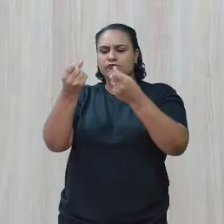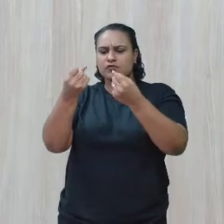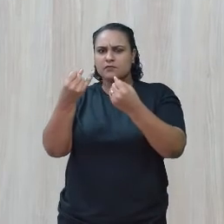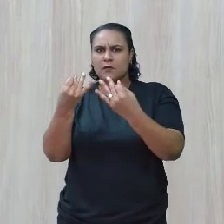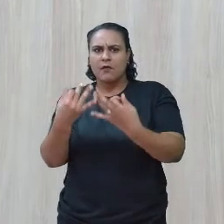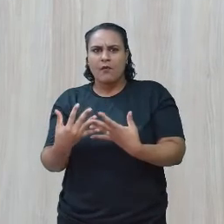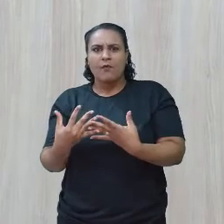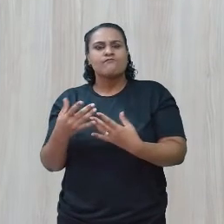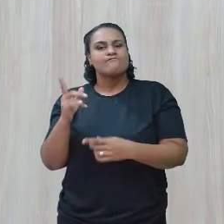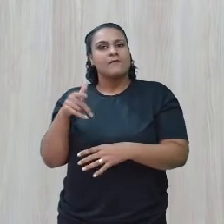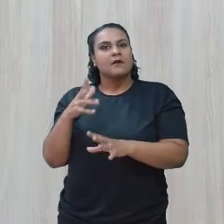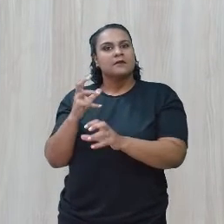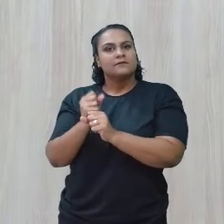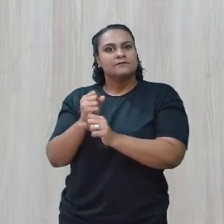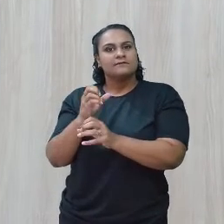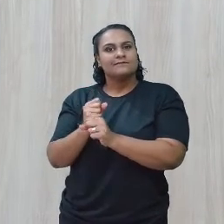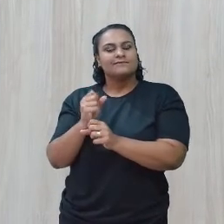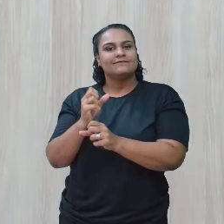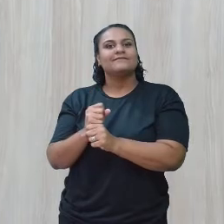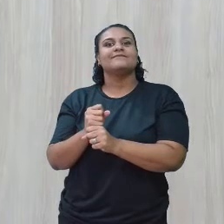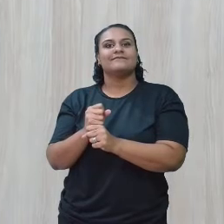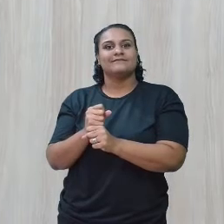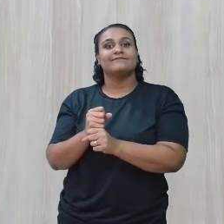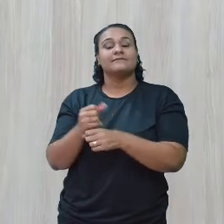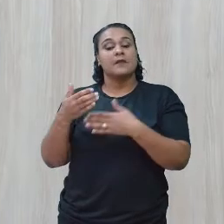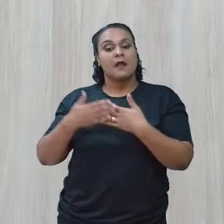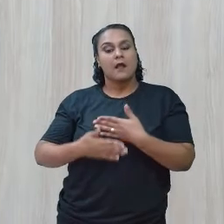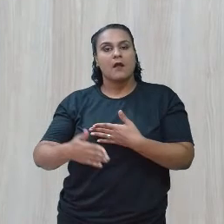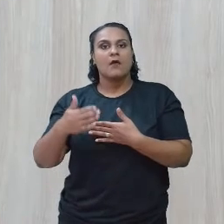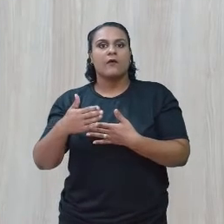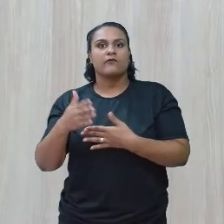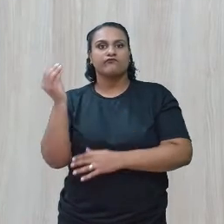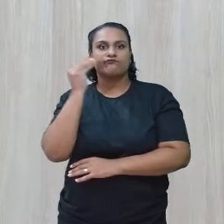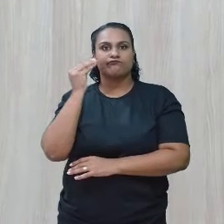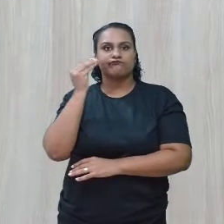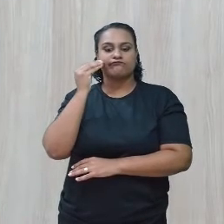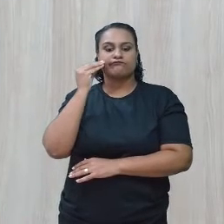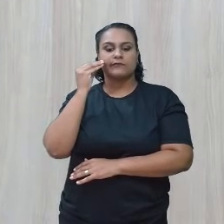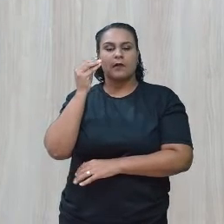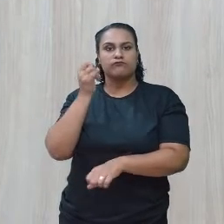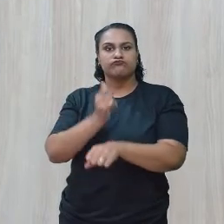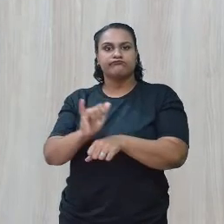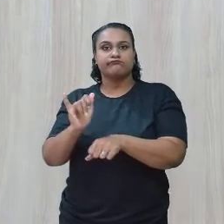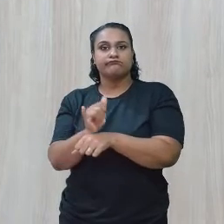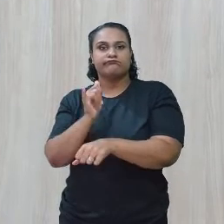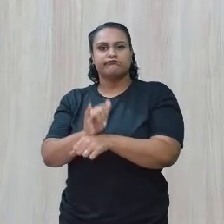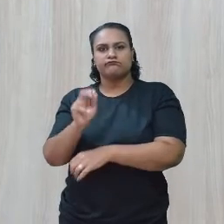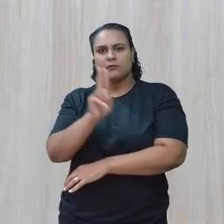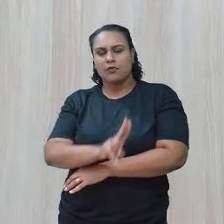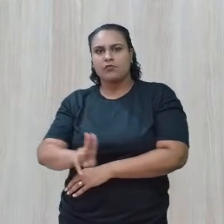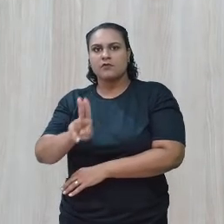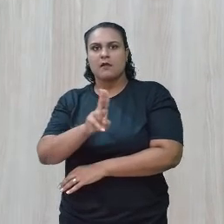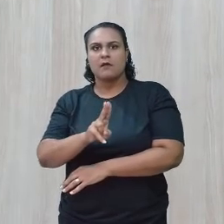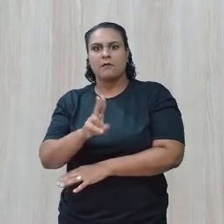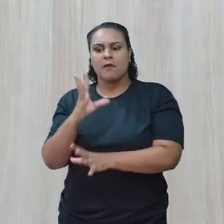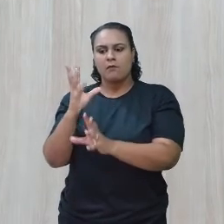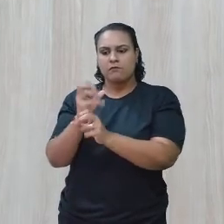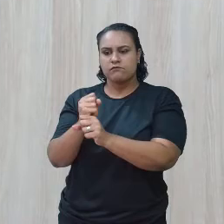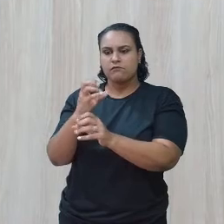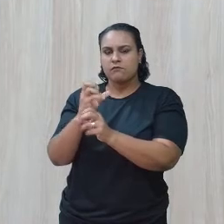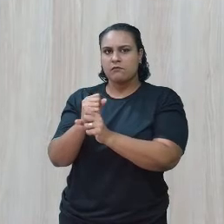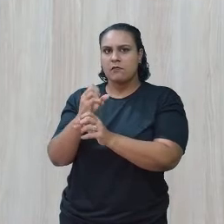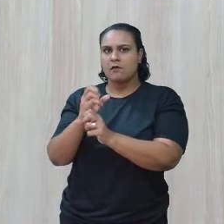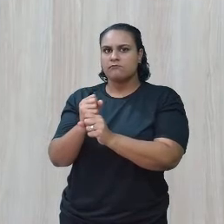essa contagem e a gente vai passar a partir de agora a tentar usar estratégias para que a gente faça essa contagem de uma maneira